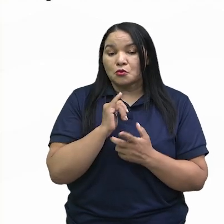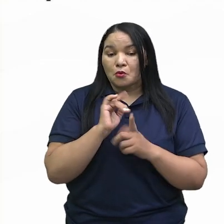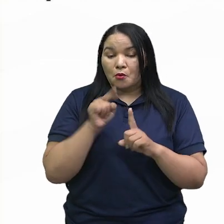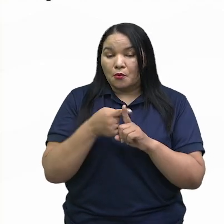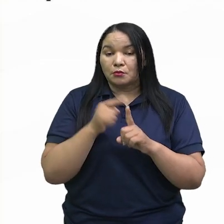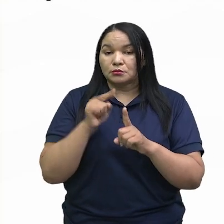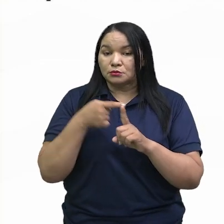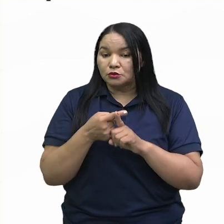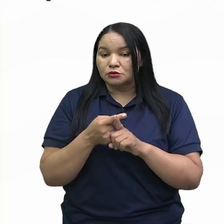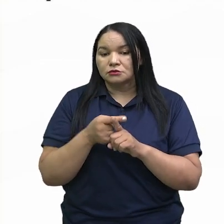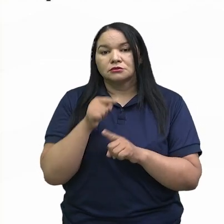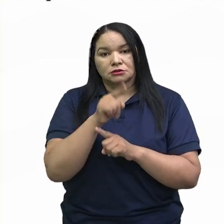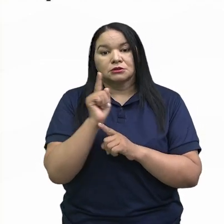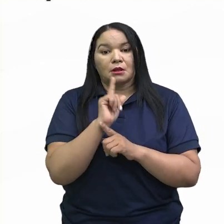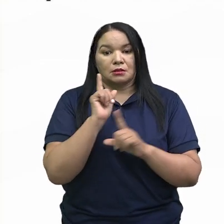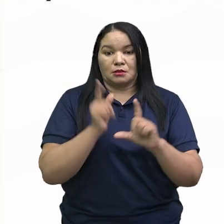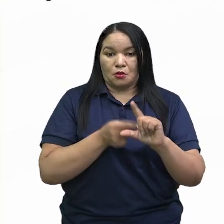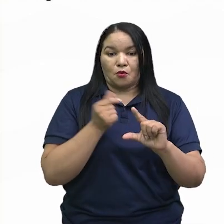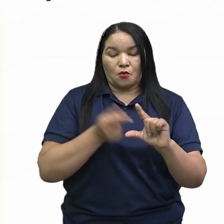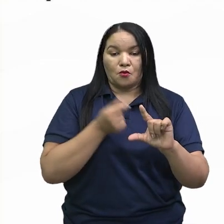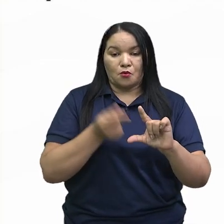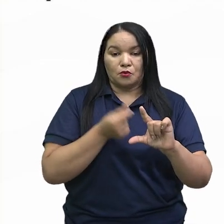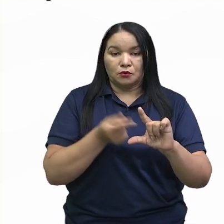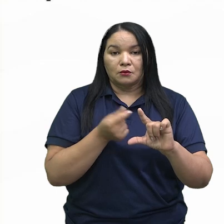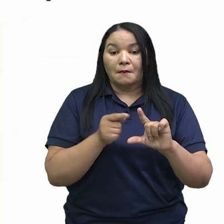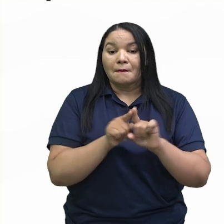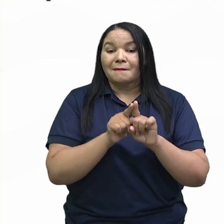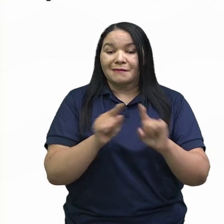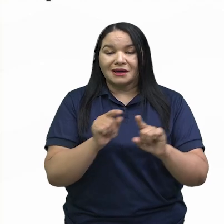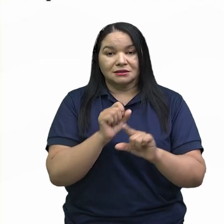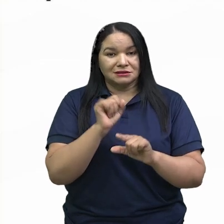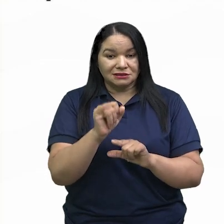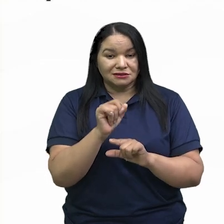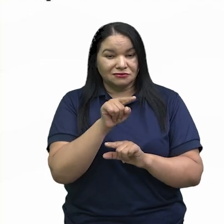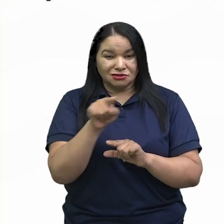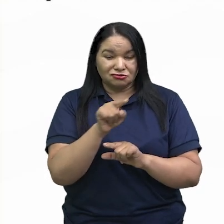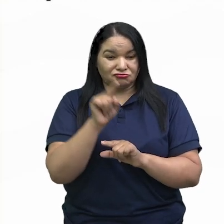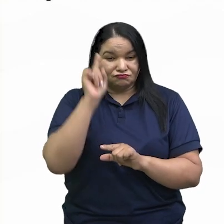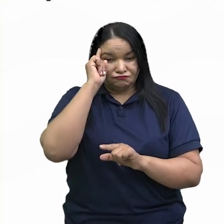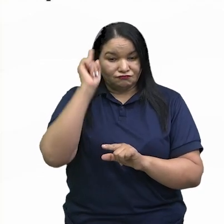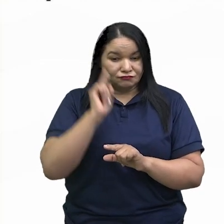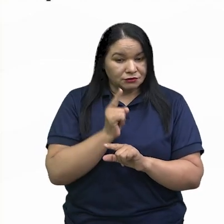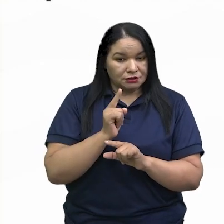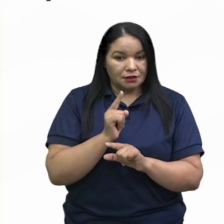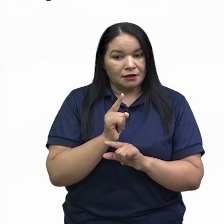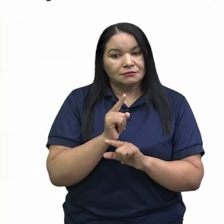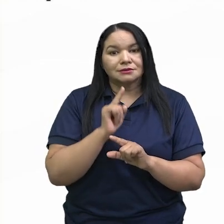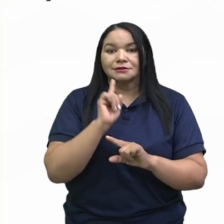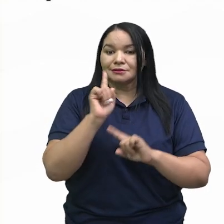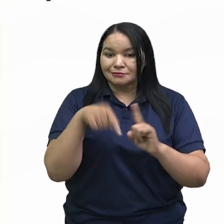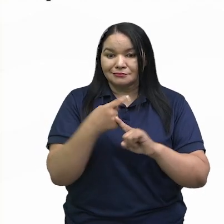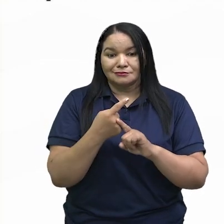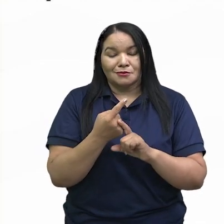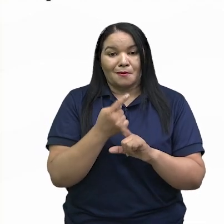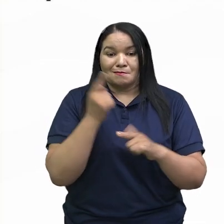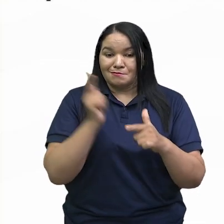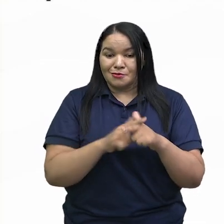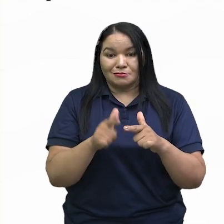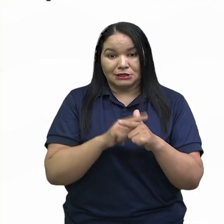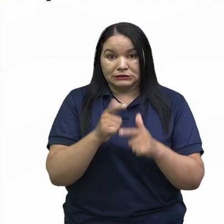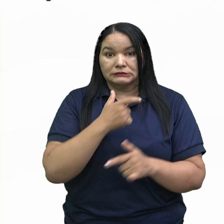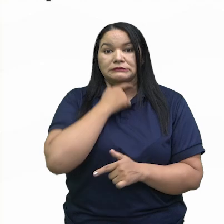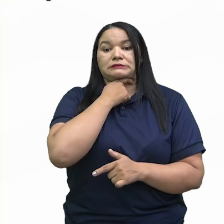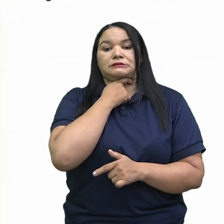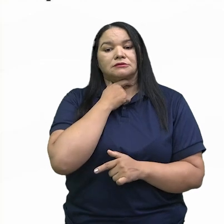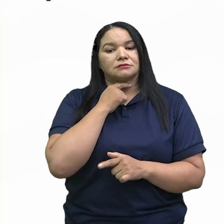compostos, você sempre tem lucro. Se você não sabe mexer com juros compostos, você sempre vai se ferrar.